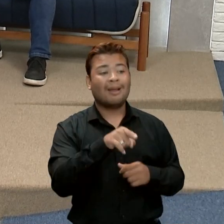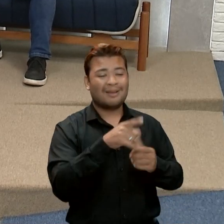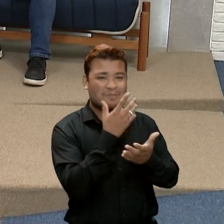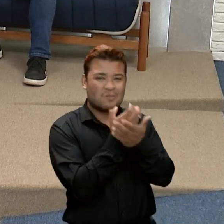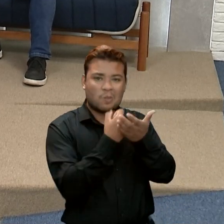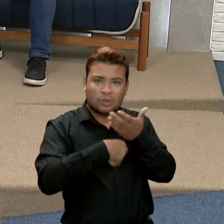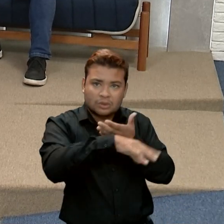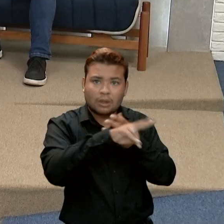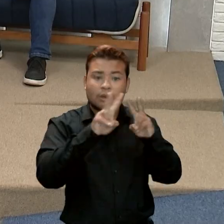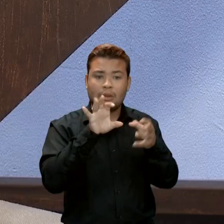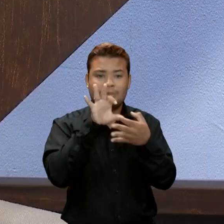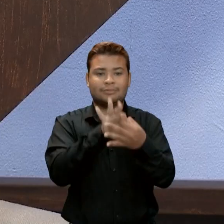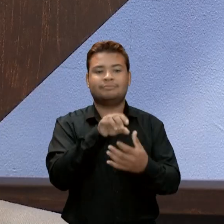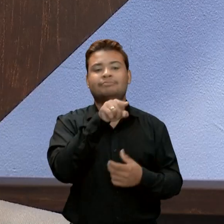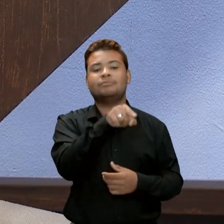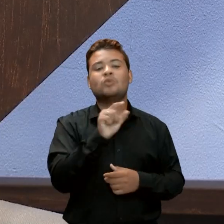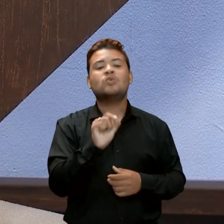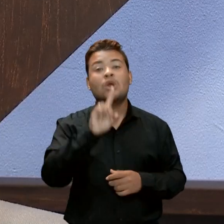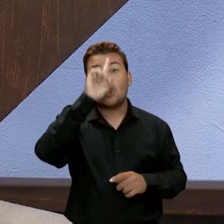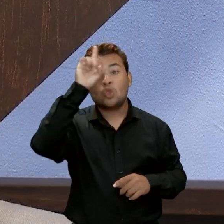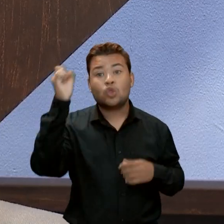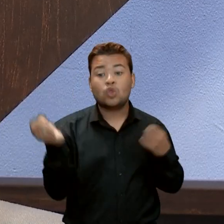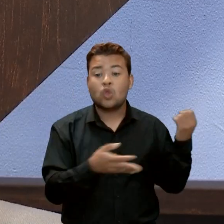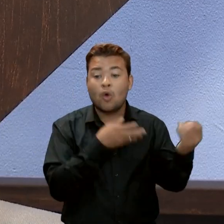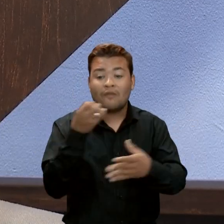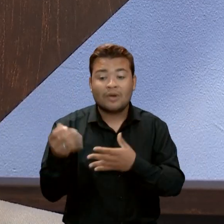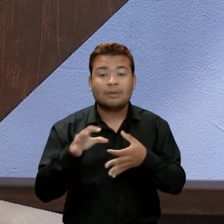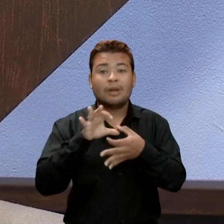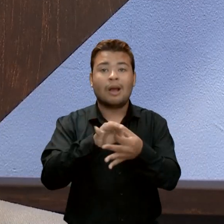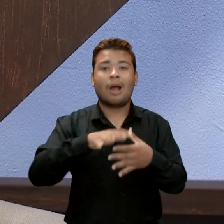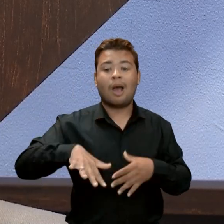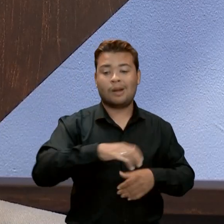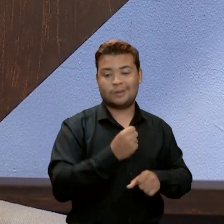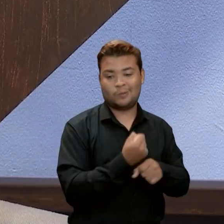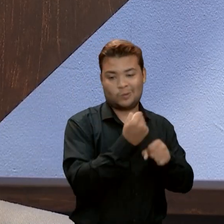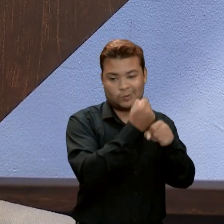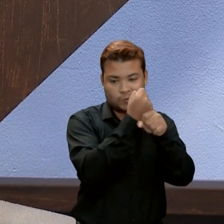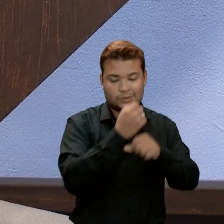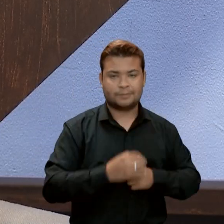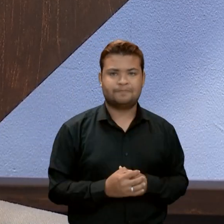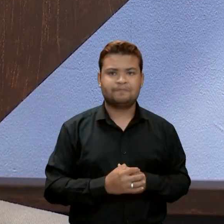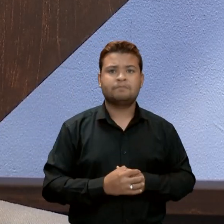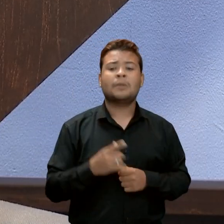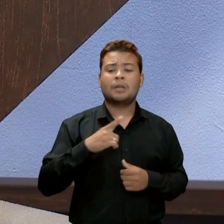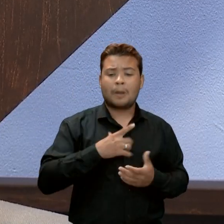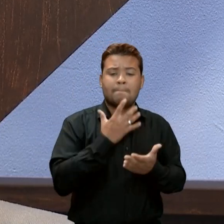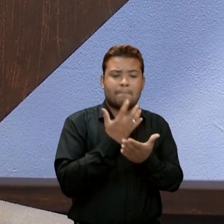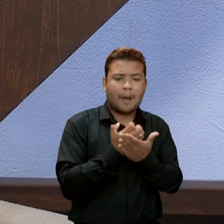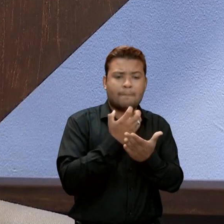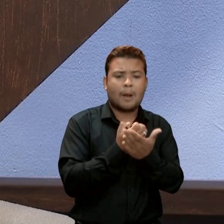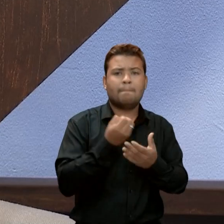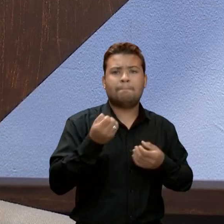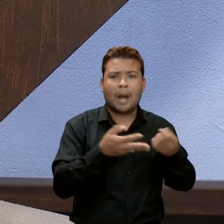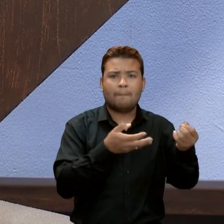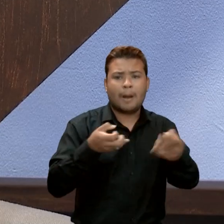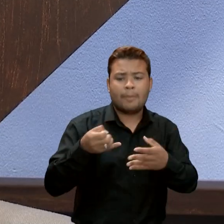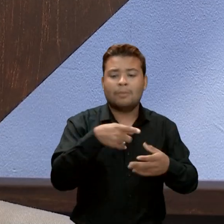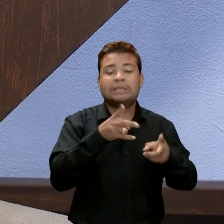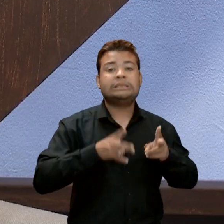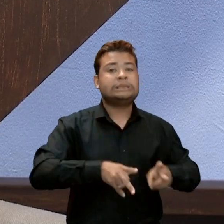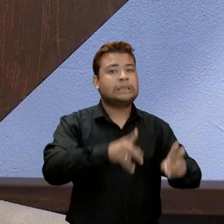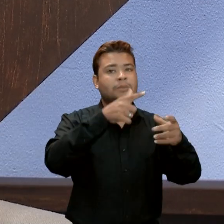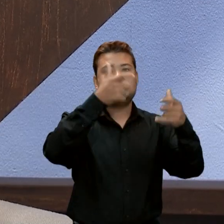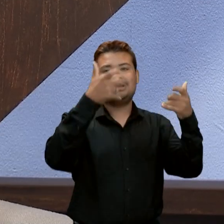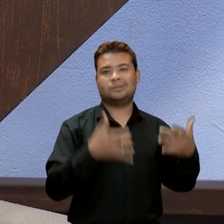exatamente desse viés, fala sobre inovação na construção, de modo geral. Todos os episódios têm esse objetivo de